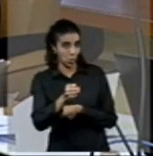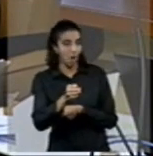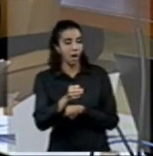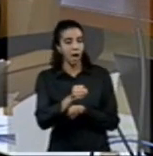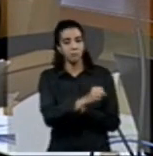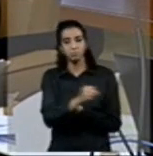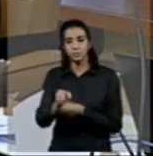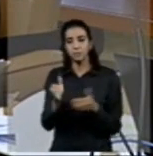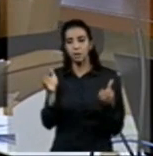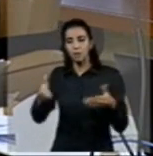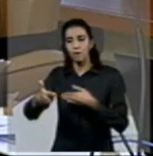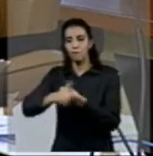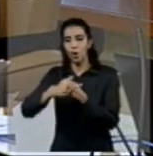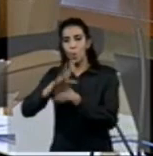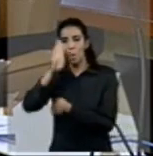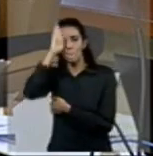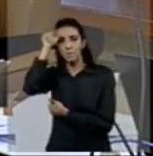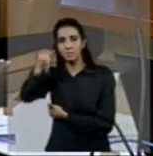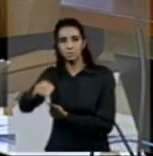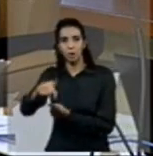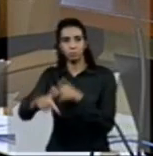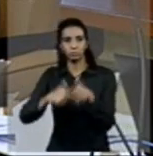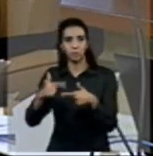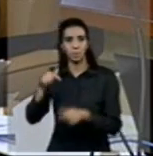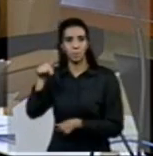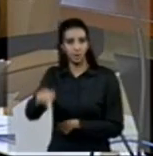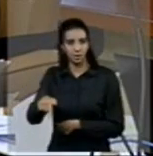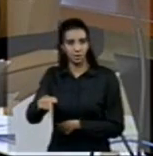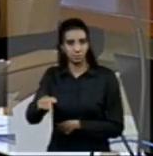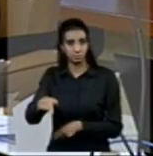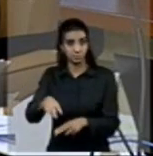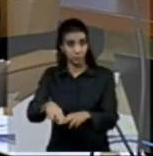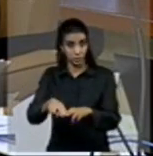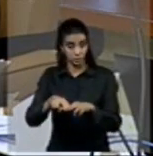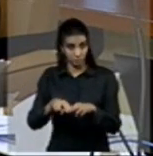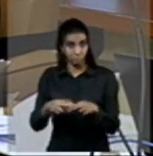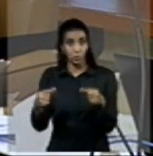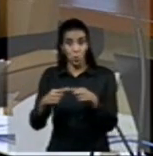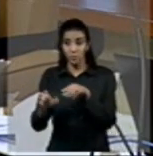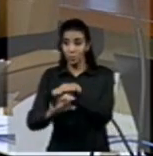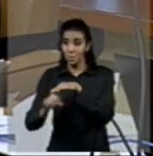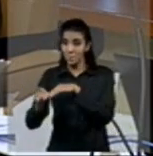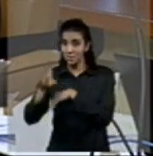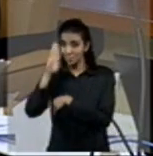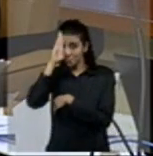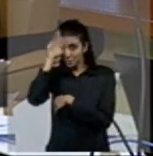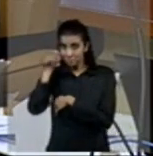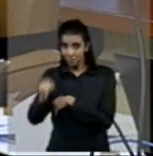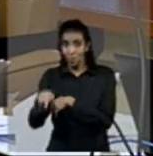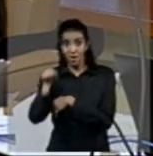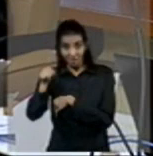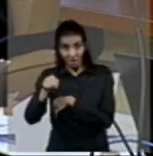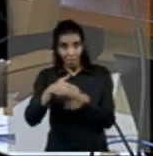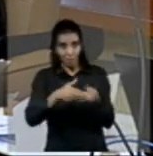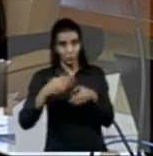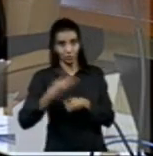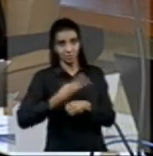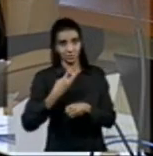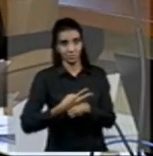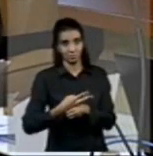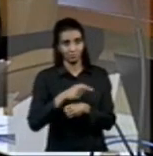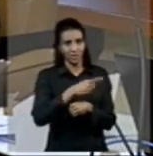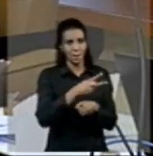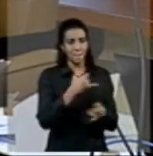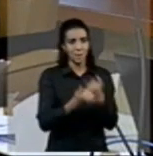do objeto primordial que define a própria existência da organização empresarial tomadora de serviço.